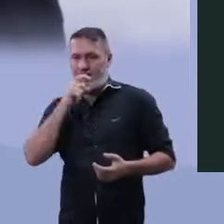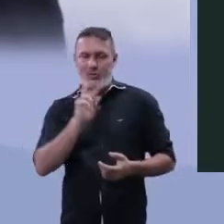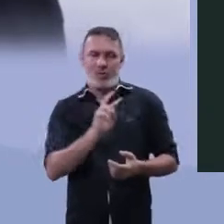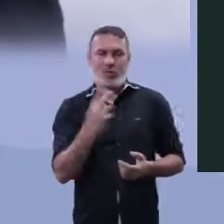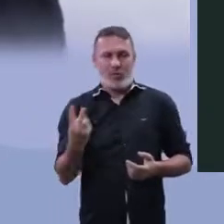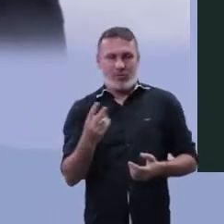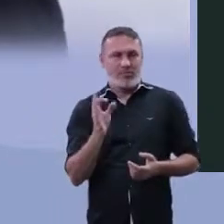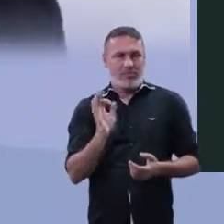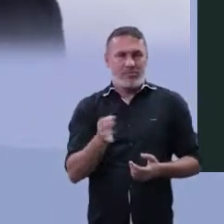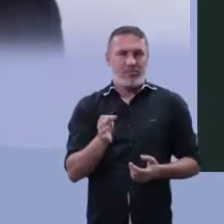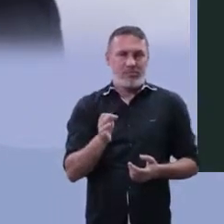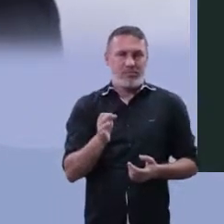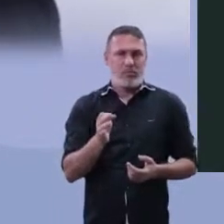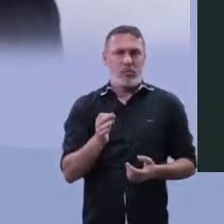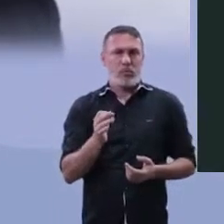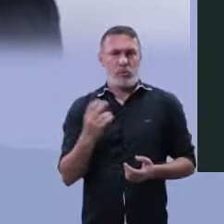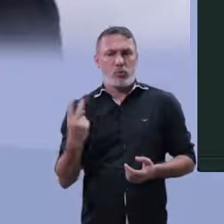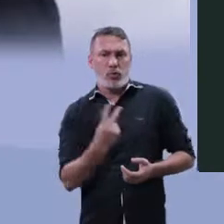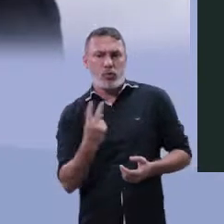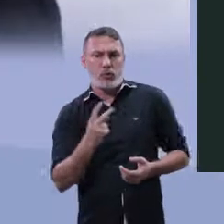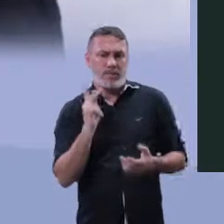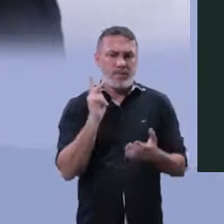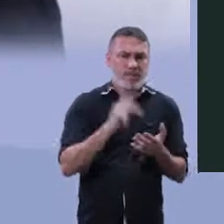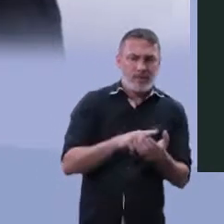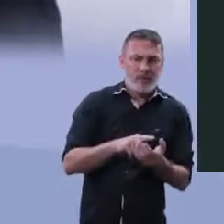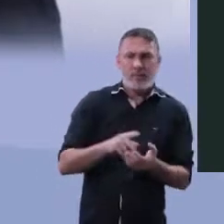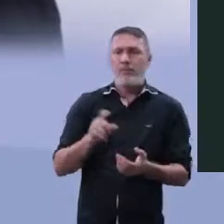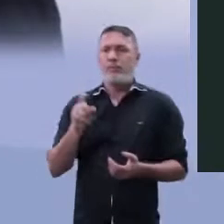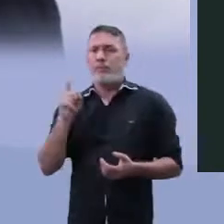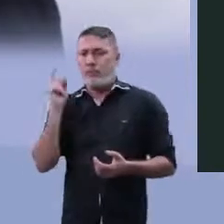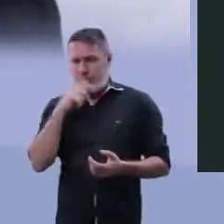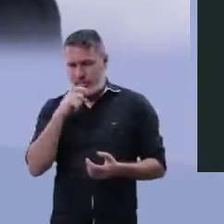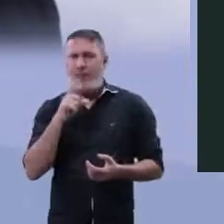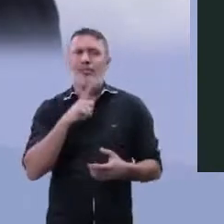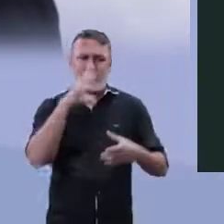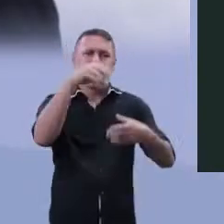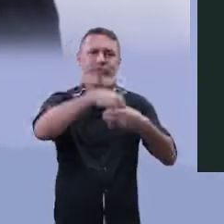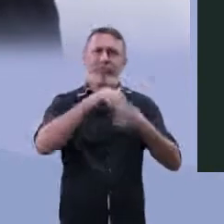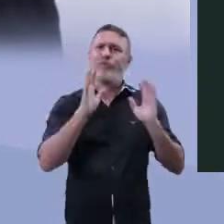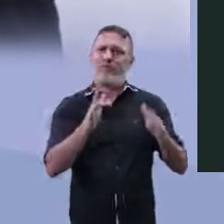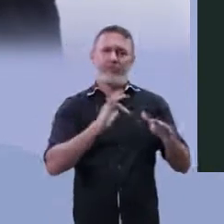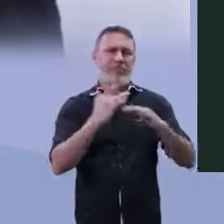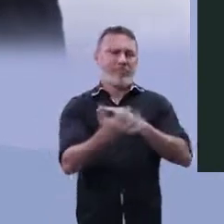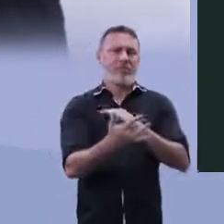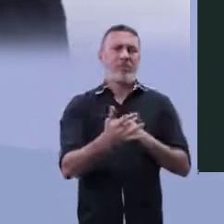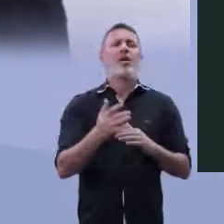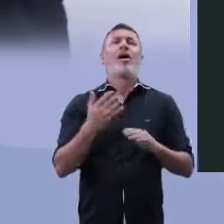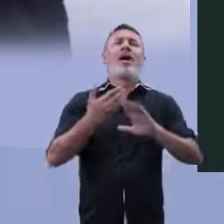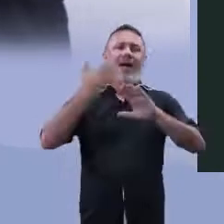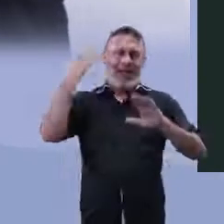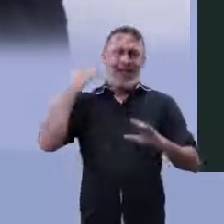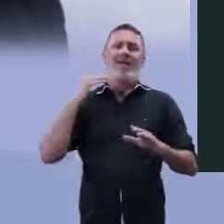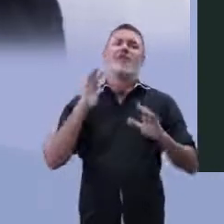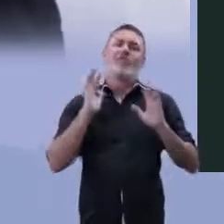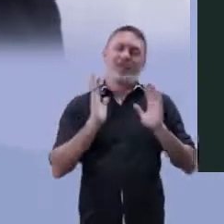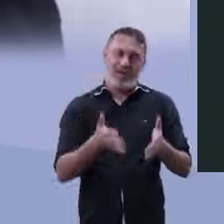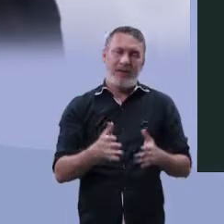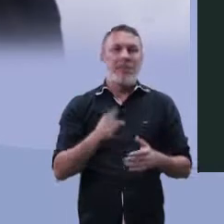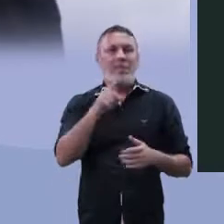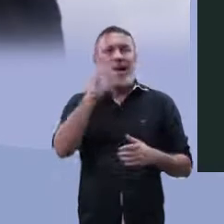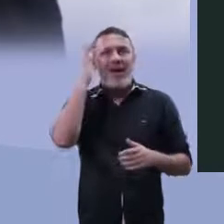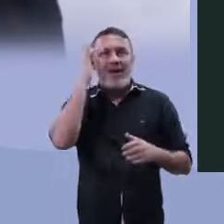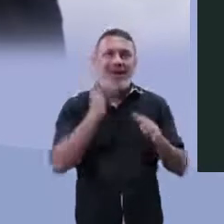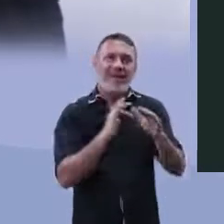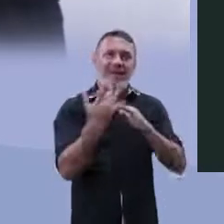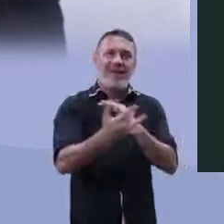mentira, tá? E isso, claro, também se manifesta, obviamente, nessa arena. Já acontecia antes, né? As redes